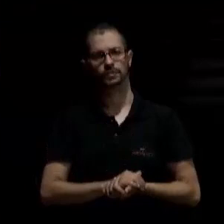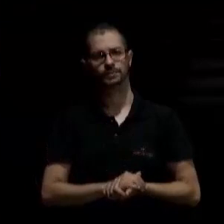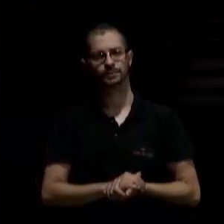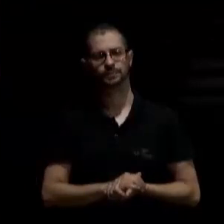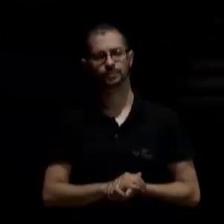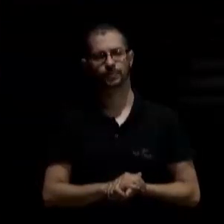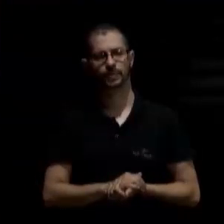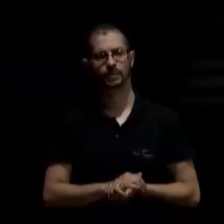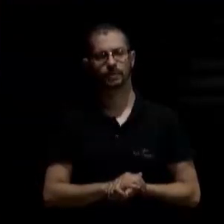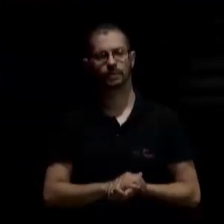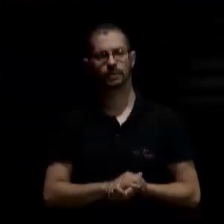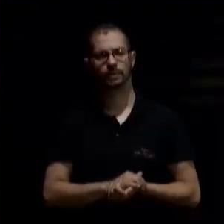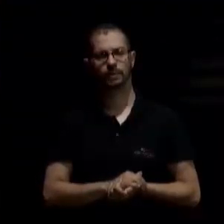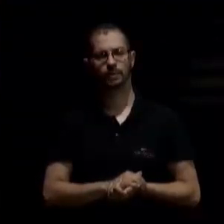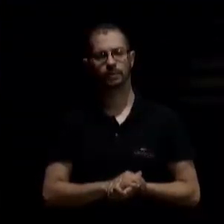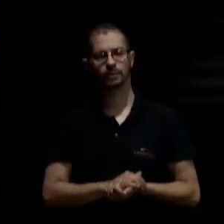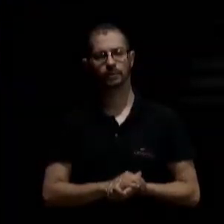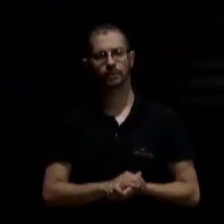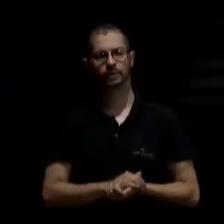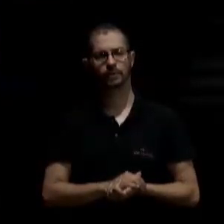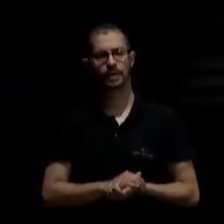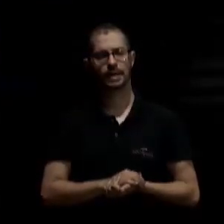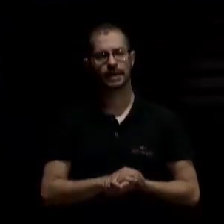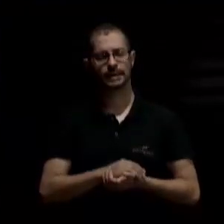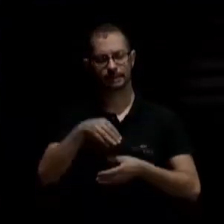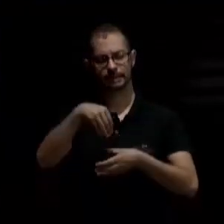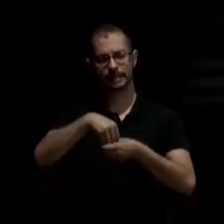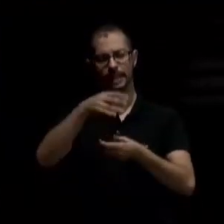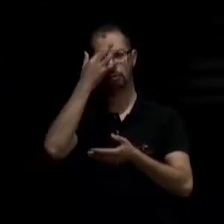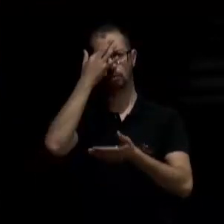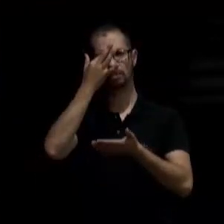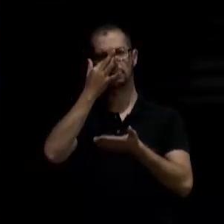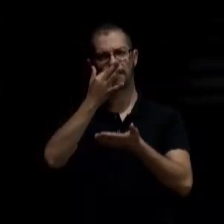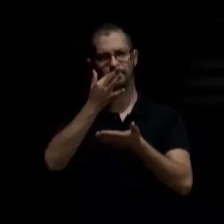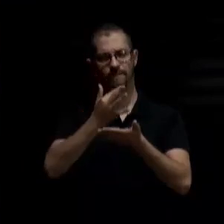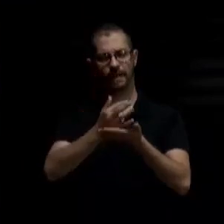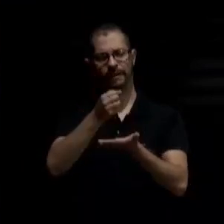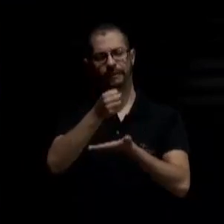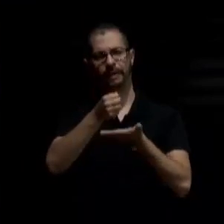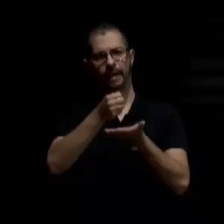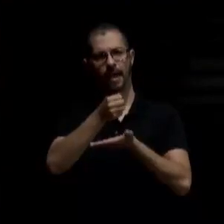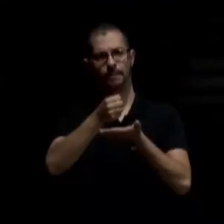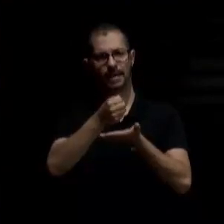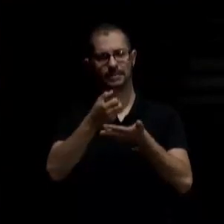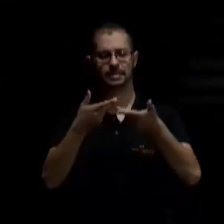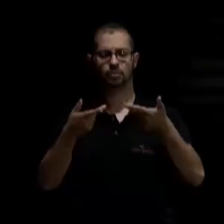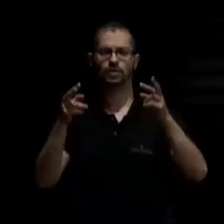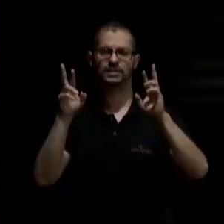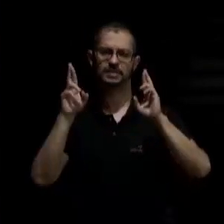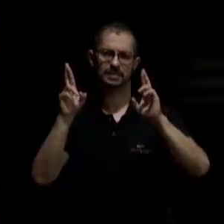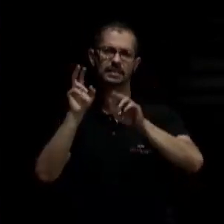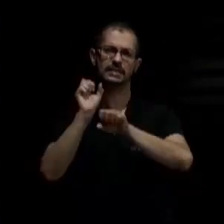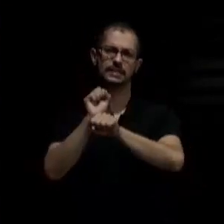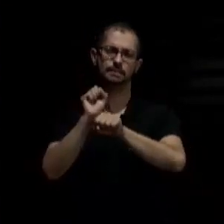E dentro do parâmetro da fé, que a fé é o firme fundamento das coisas que se esperam e a convicção dos